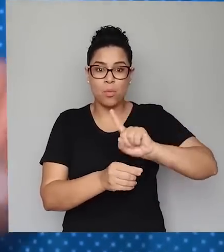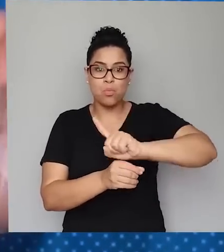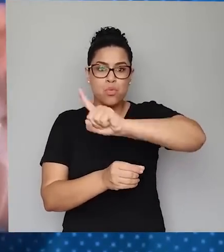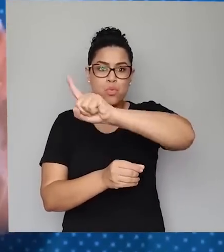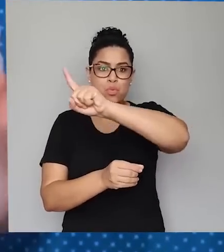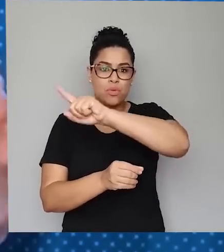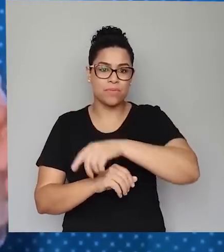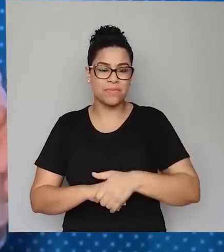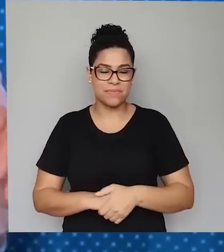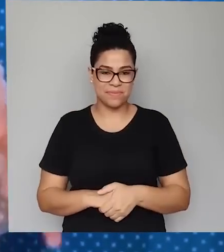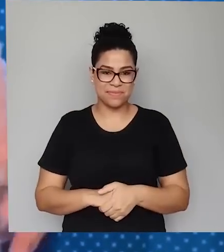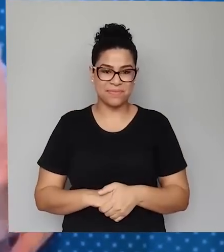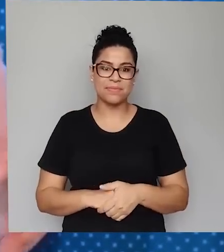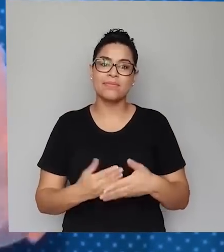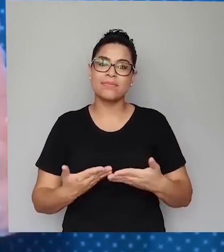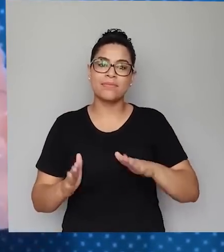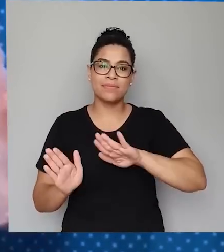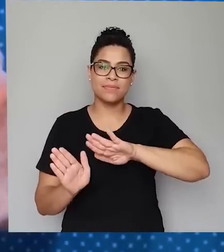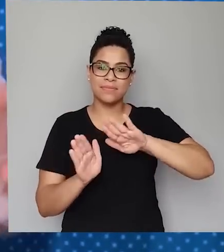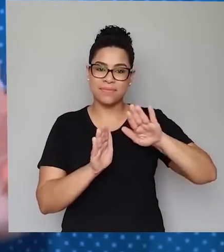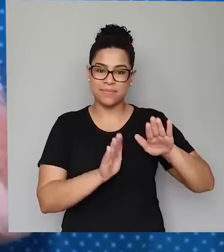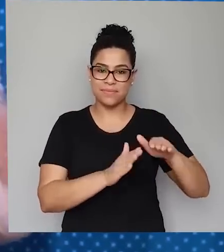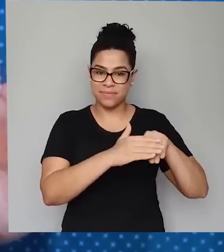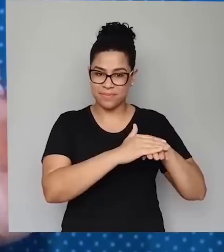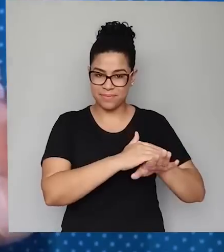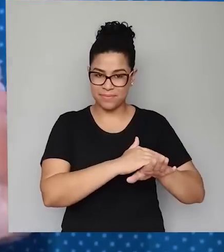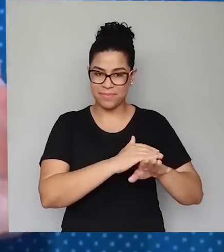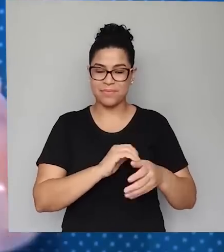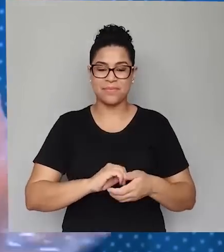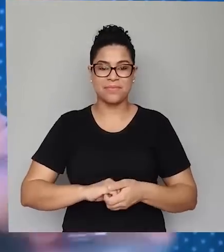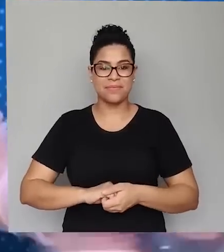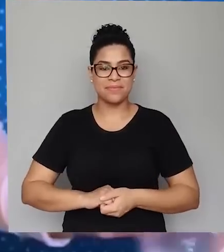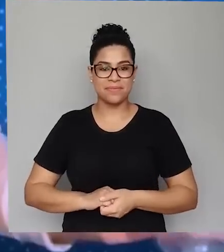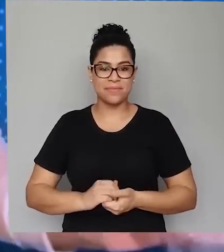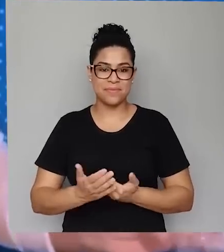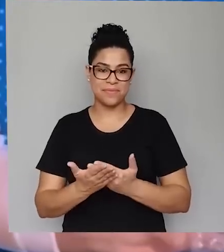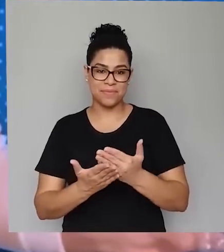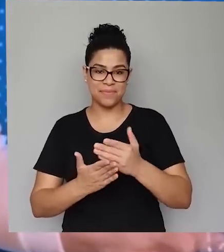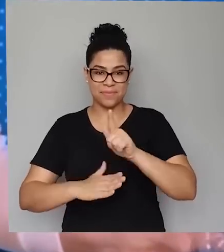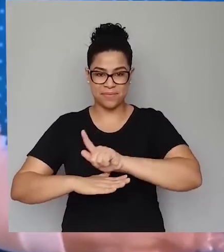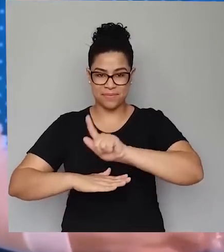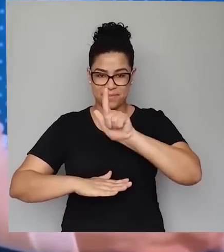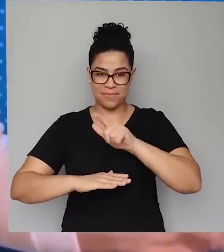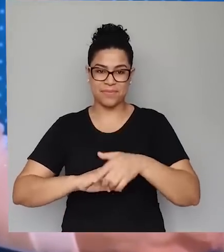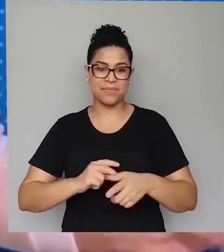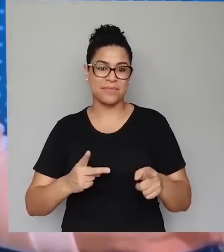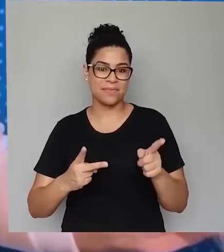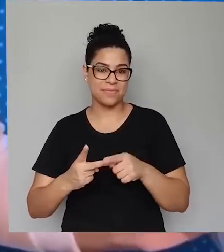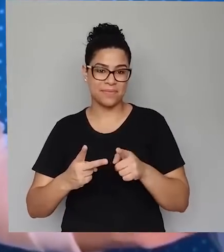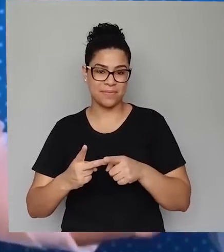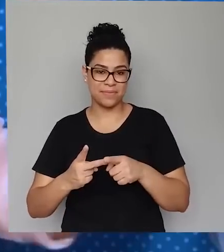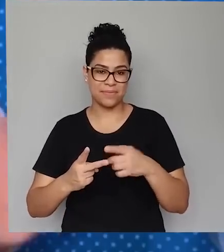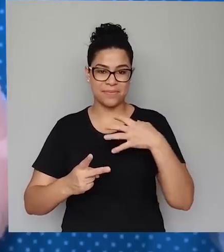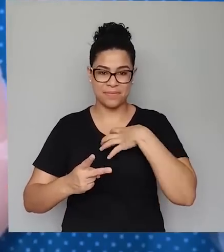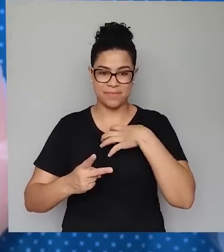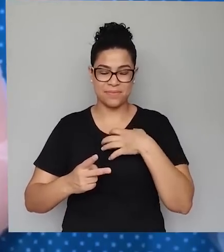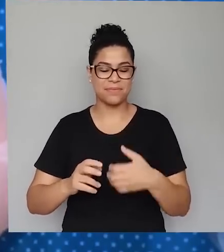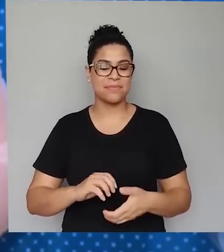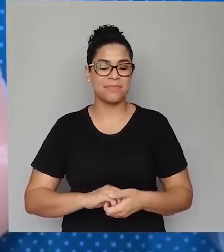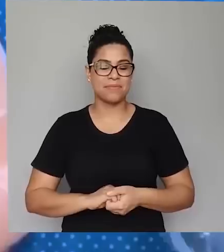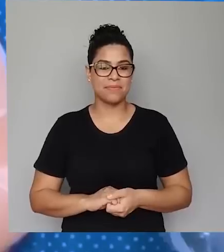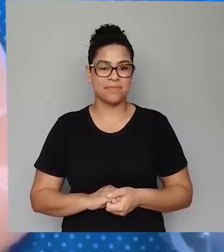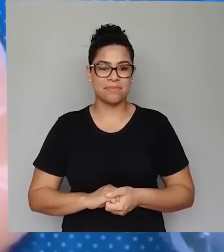foguete. Então, reserve agora a garrafa PET, o seu lançador, e vamos para o próximo passo.